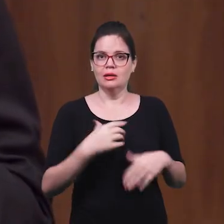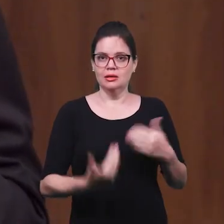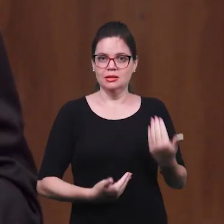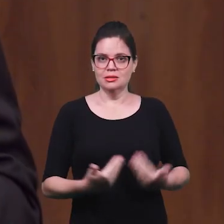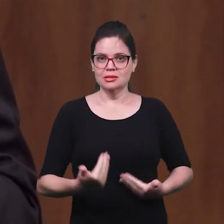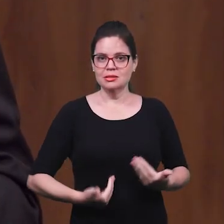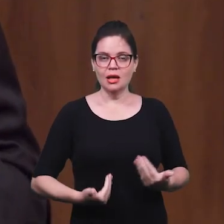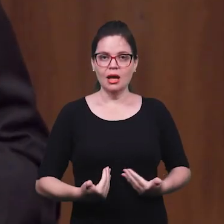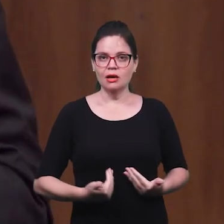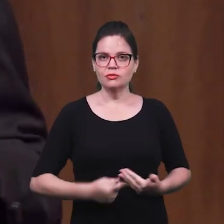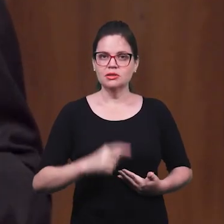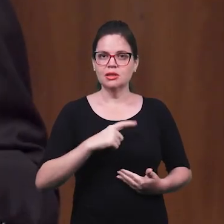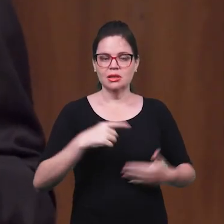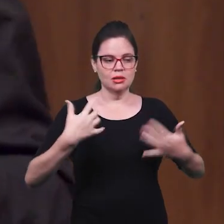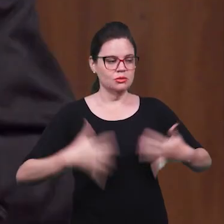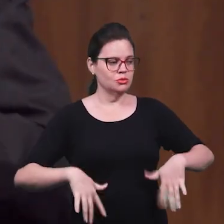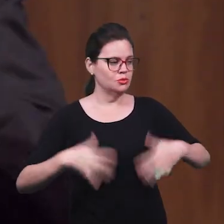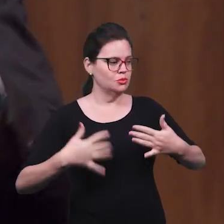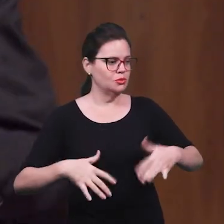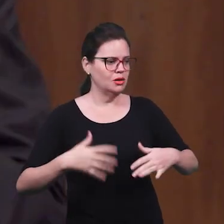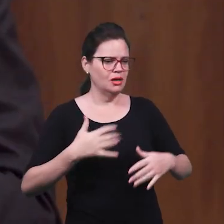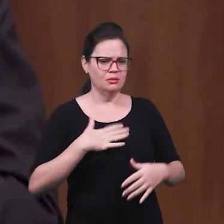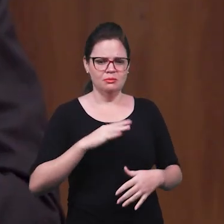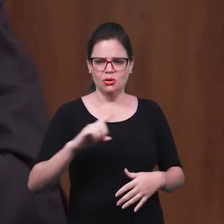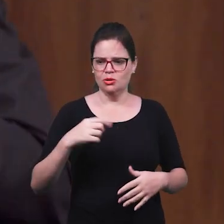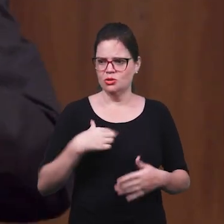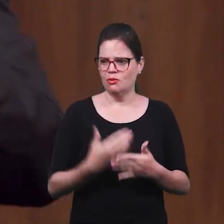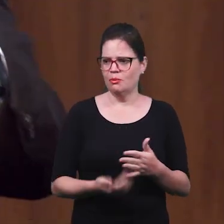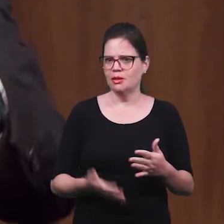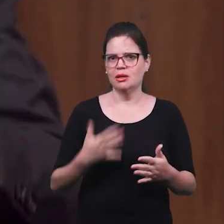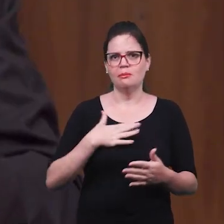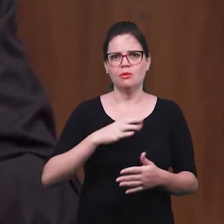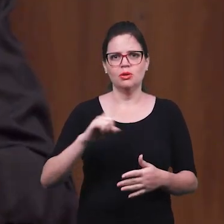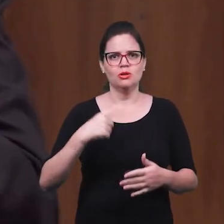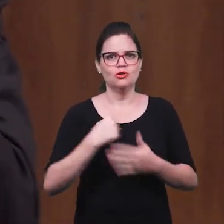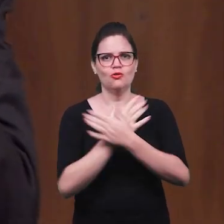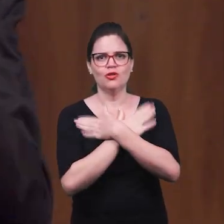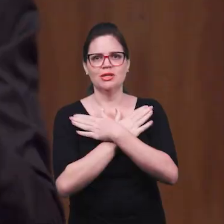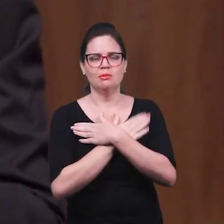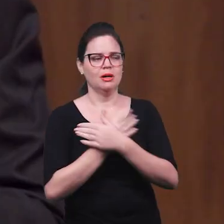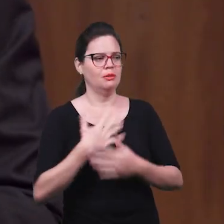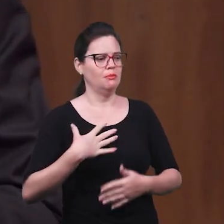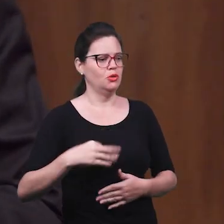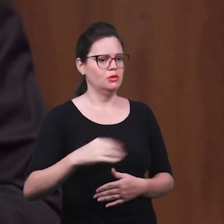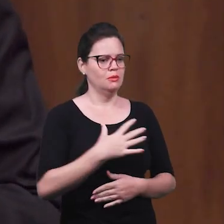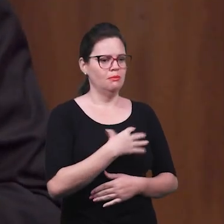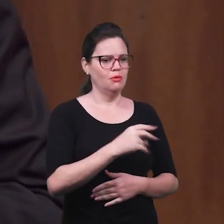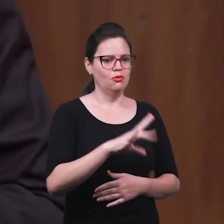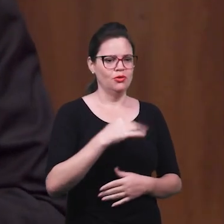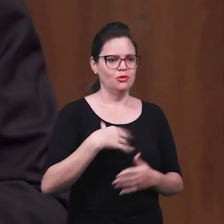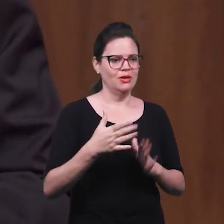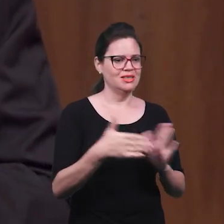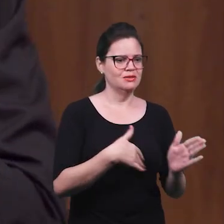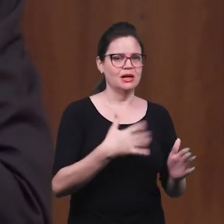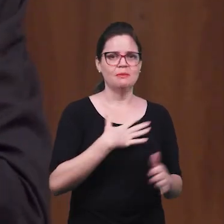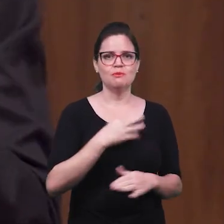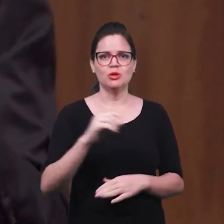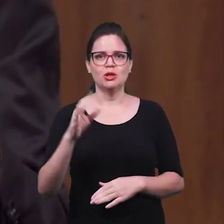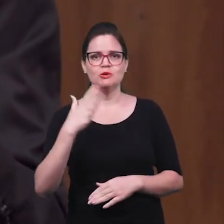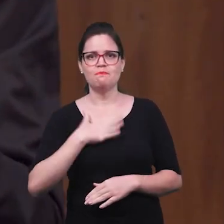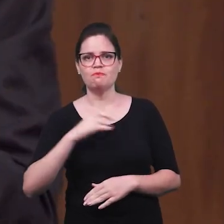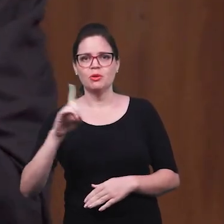bom, inclusive. Porque tem desespero. Meu Deus, eu vou perder tudo. Meu Deus, eu vou ficar desempregado. Meu Deus, meu filho vai se perder. E quando